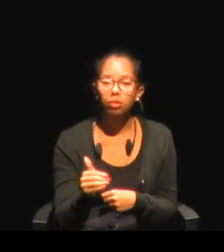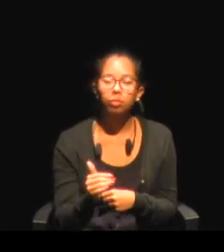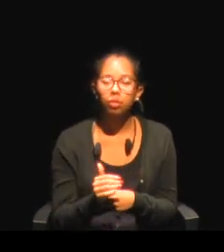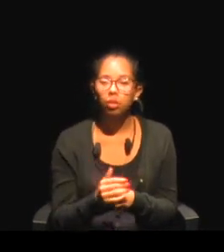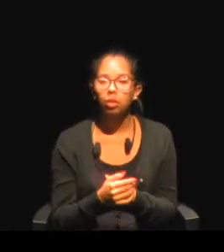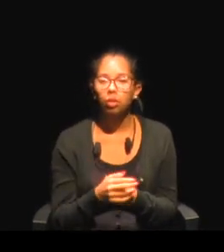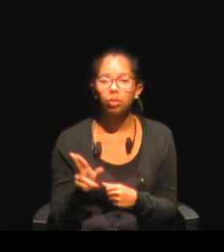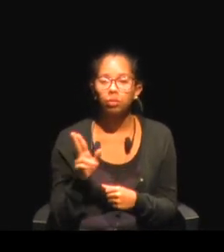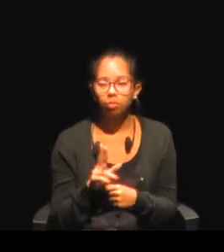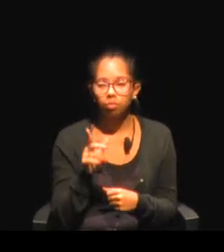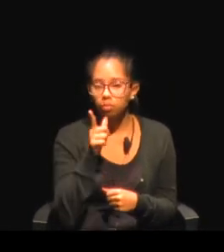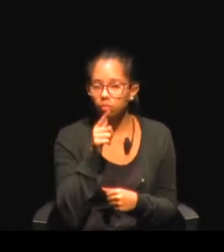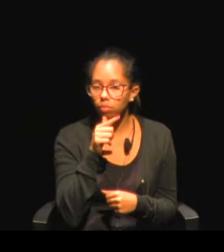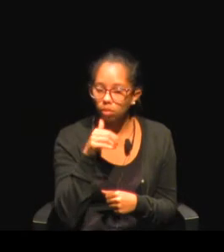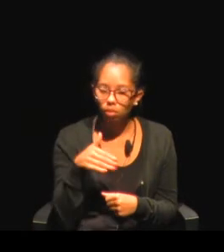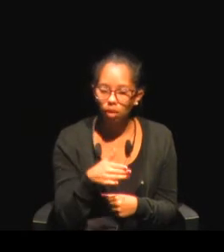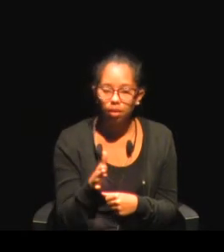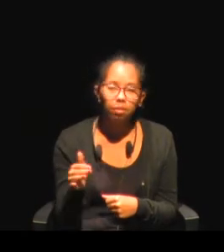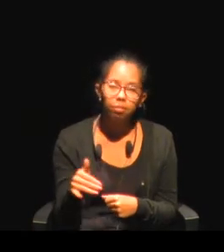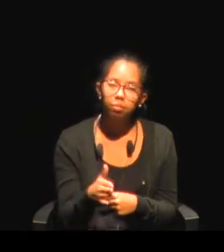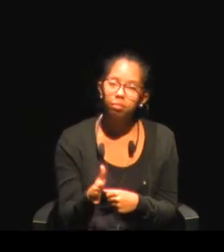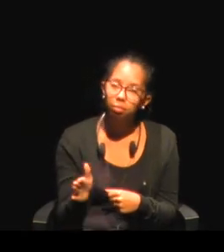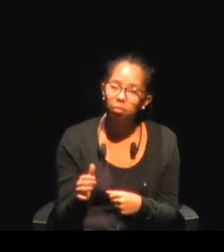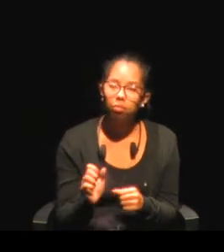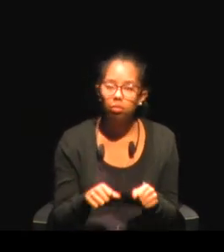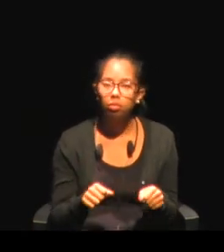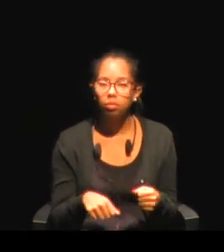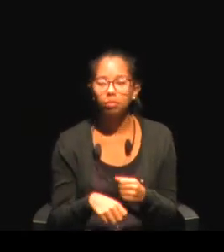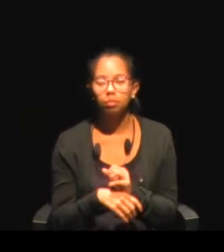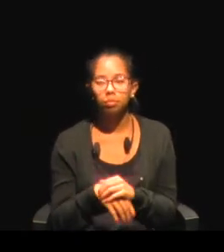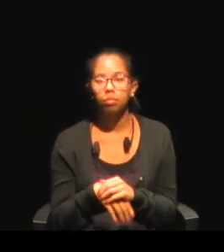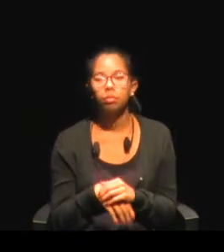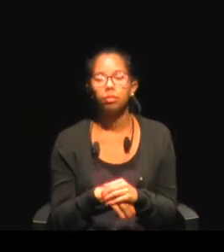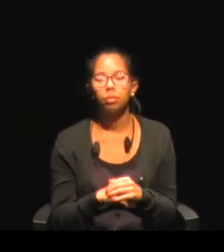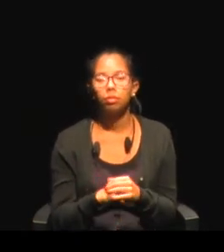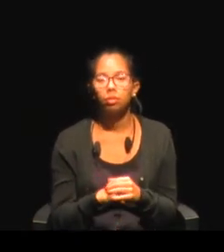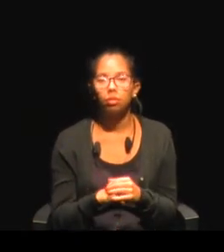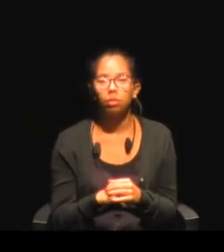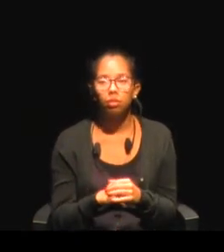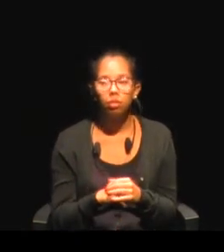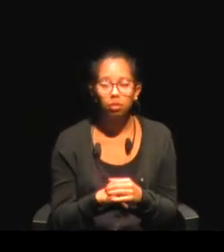A nossa proposta era trazer essa água, cruzar aqui, fazer essa água fazendo um desenho aqui.